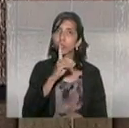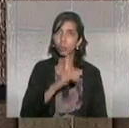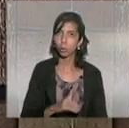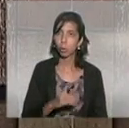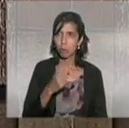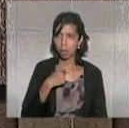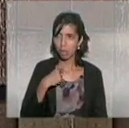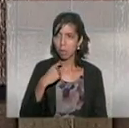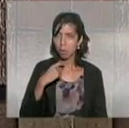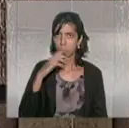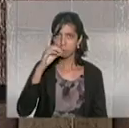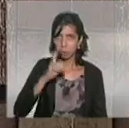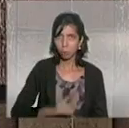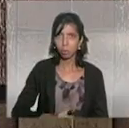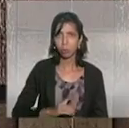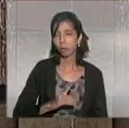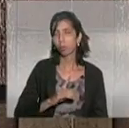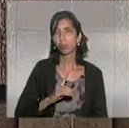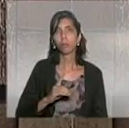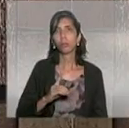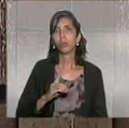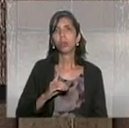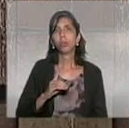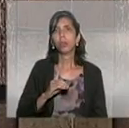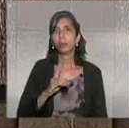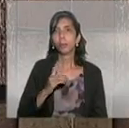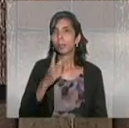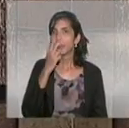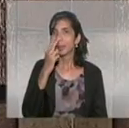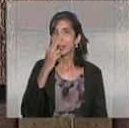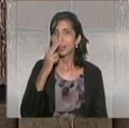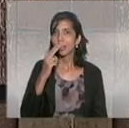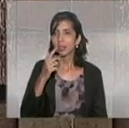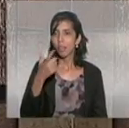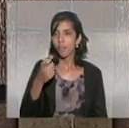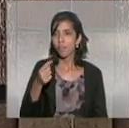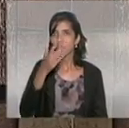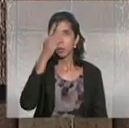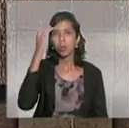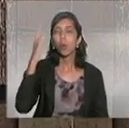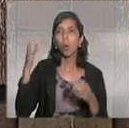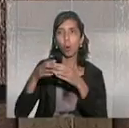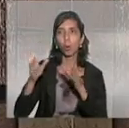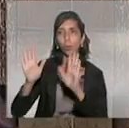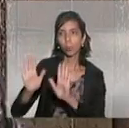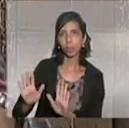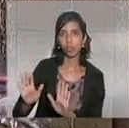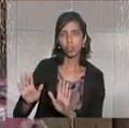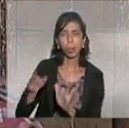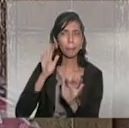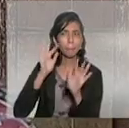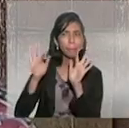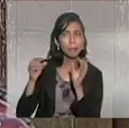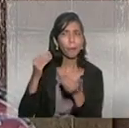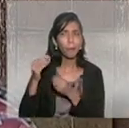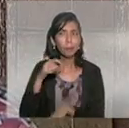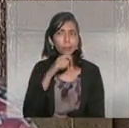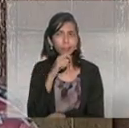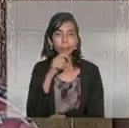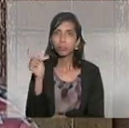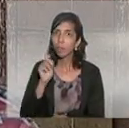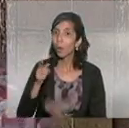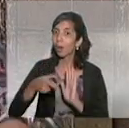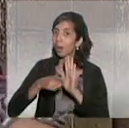Assim, eu não sou um diretor que fico... ponho 20 pessoas lá e agora eu vou pensar como é que eu vou fazer